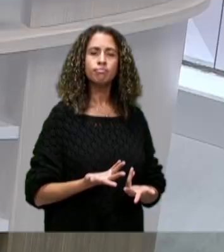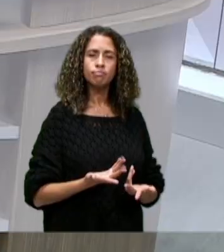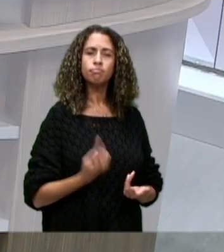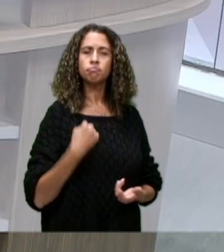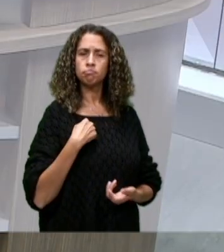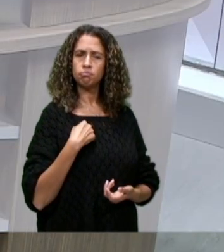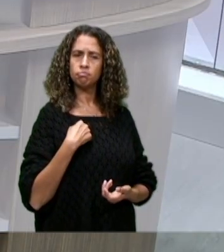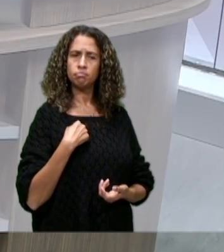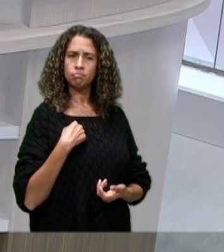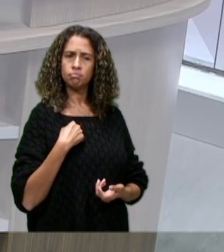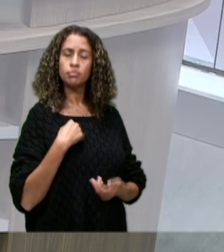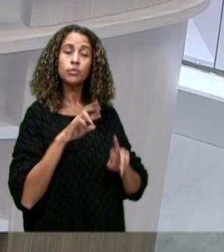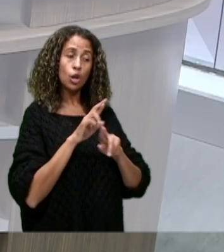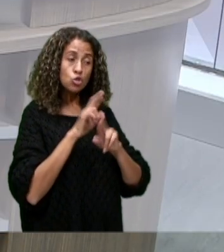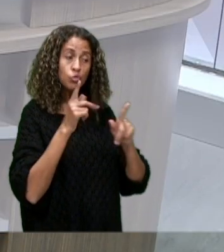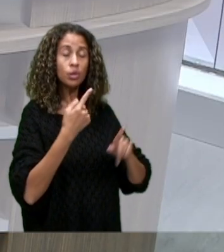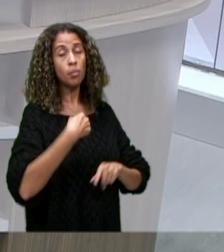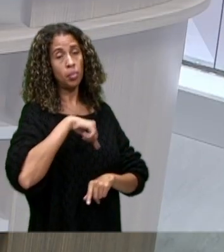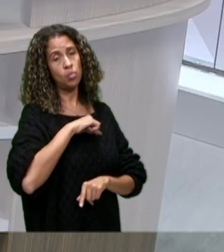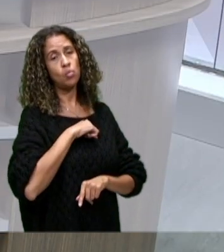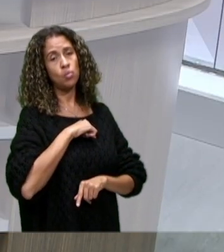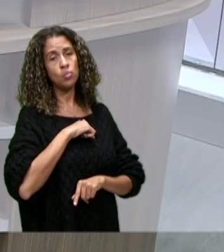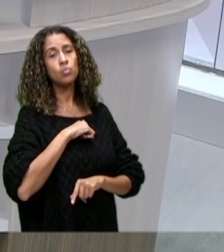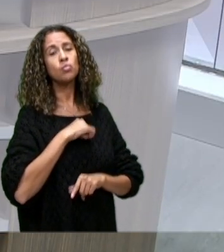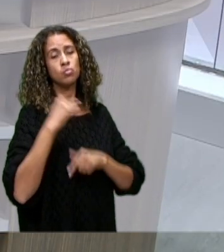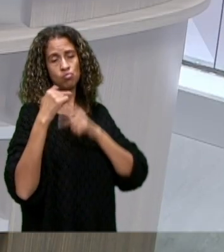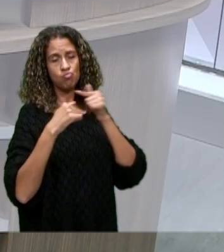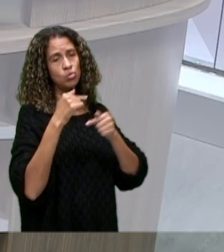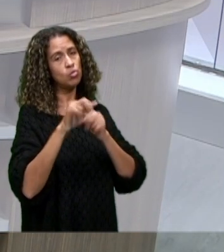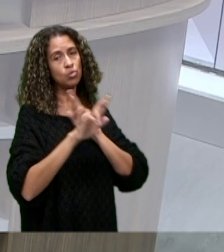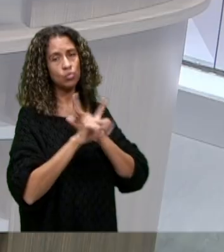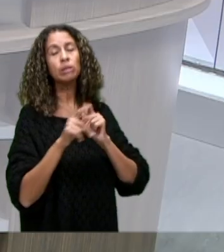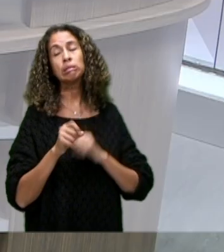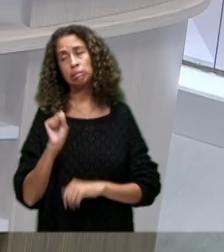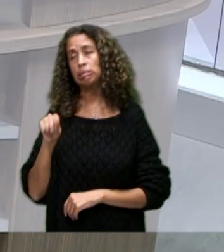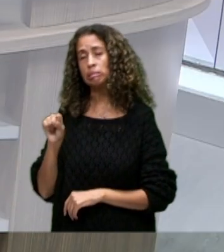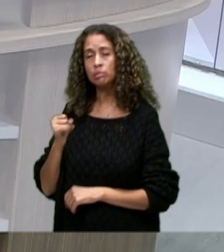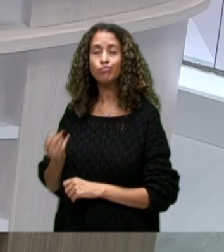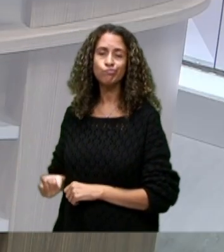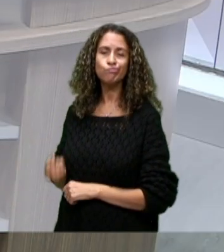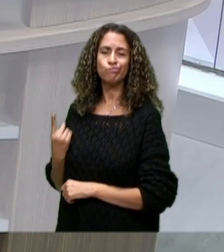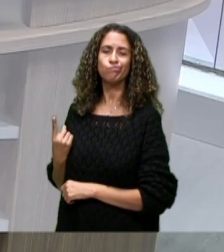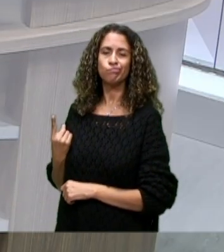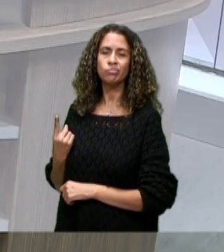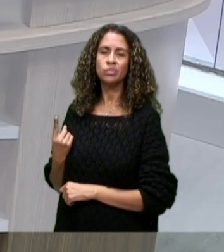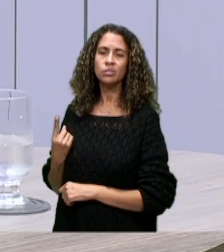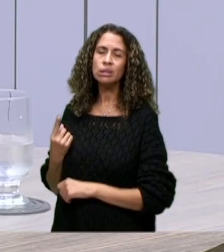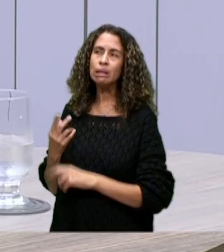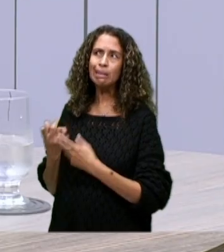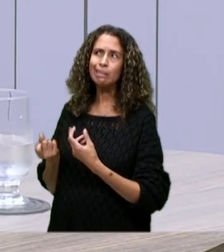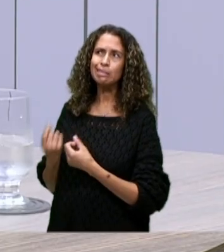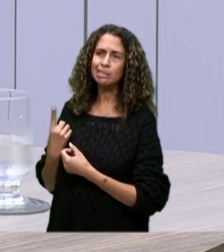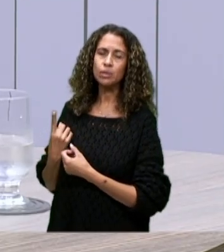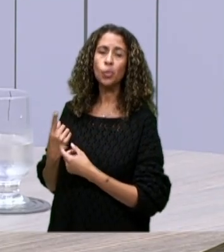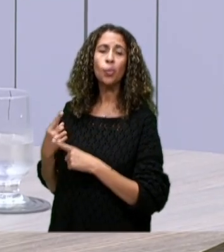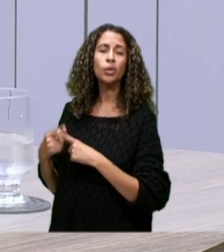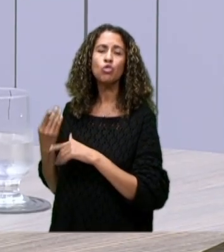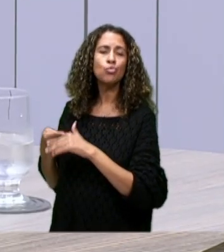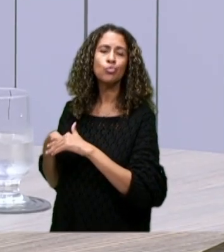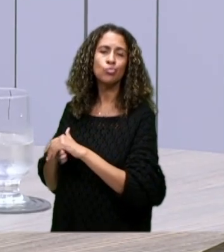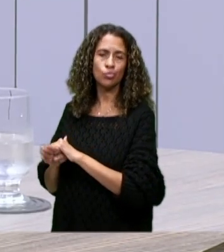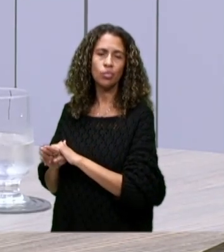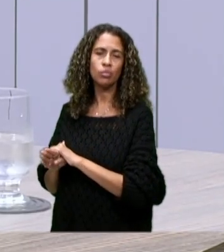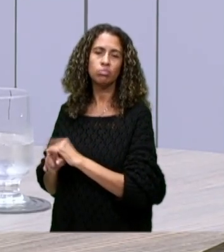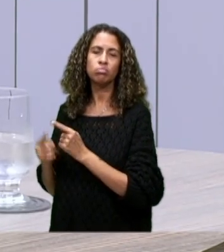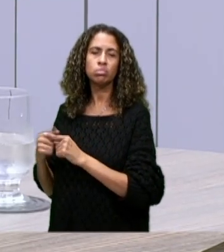Aí eu disse, isso é uma diferença muito grande para a nossa geração, né? Não, e é estranho, né, pra gente ainda... Claro, não é que é estranho, a gente se acostumou já também. Eu me acostumei